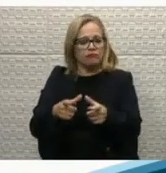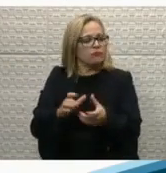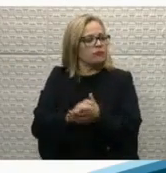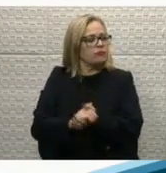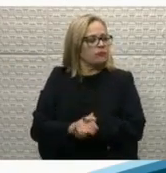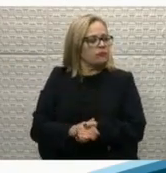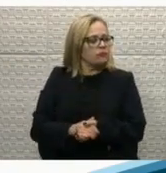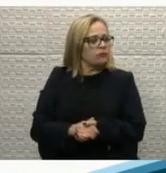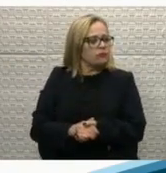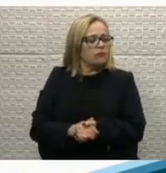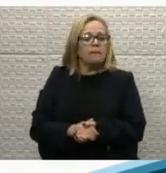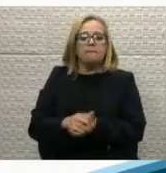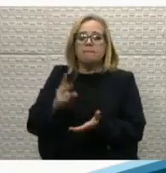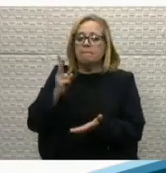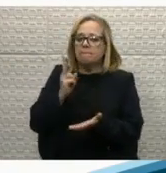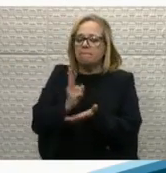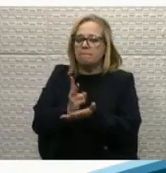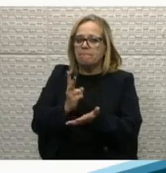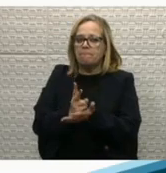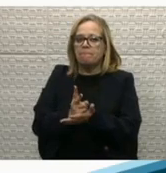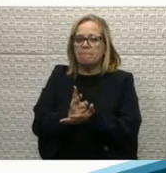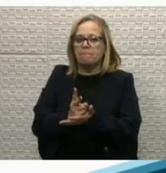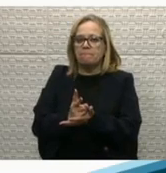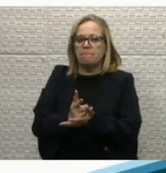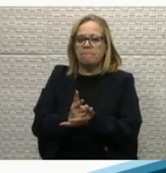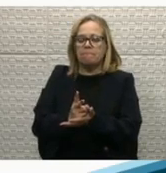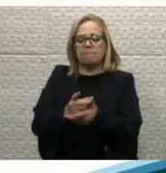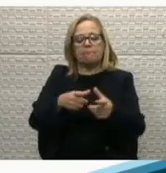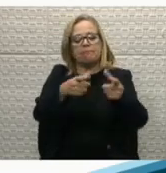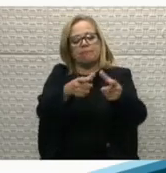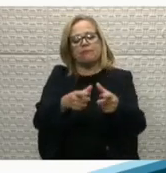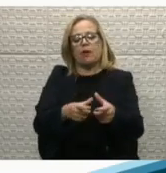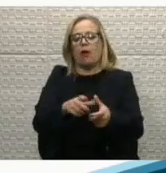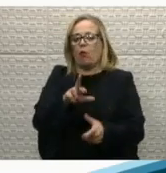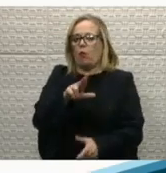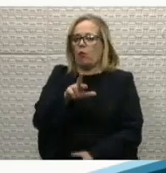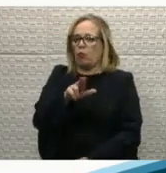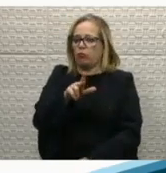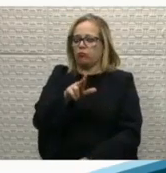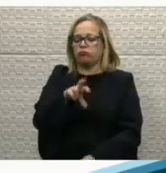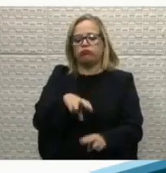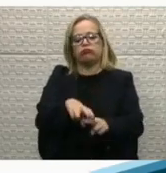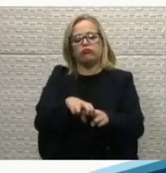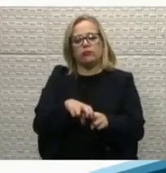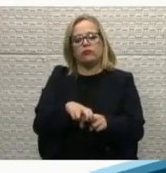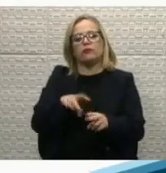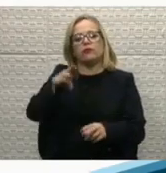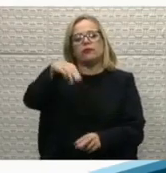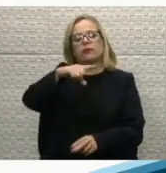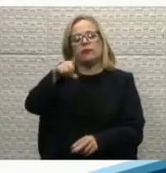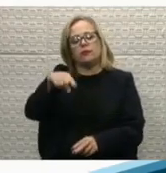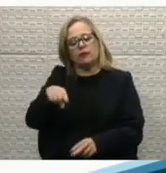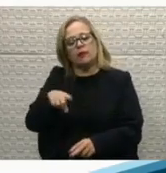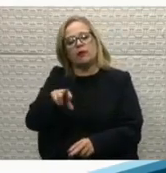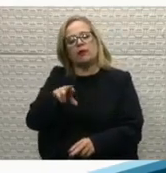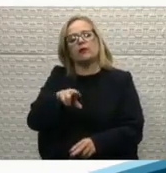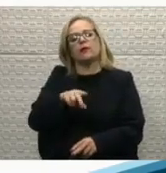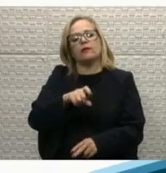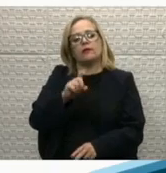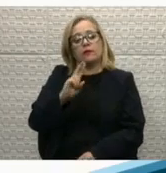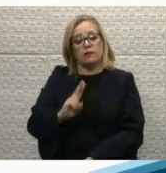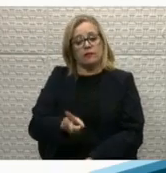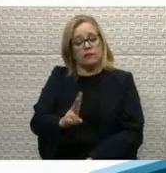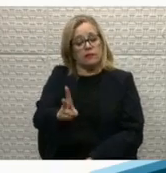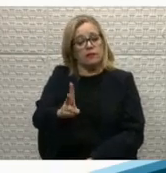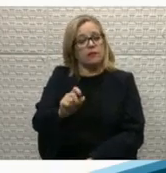Por se tratar de um mesmo espaço, as dimensões serão iguais. Por isso que a matriz vai ser sempre quadrada.